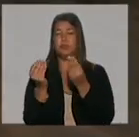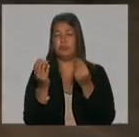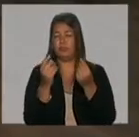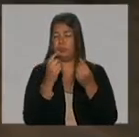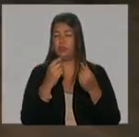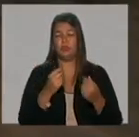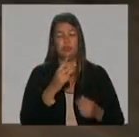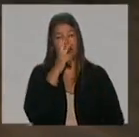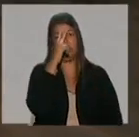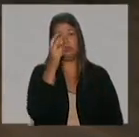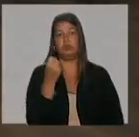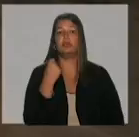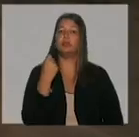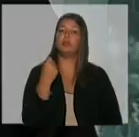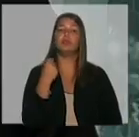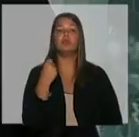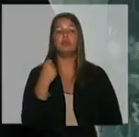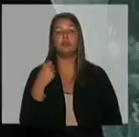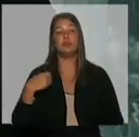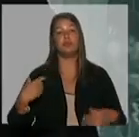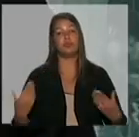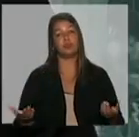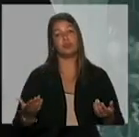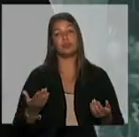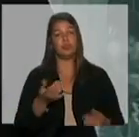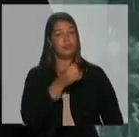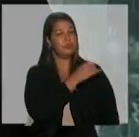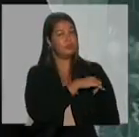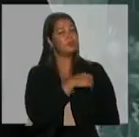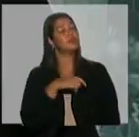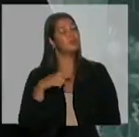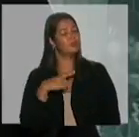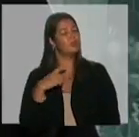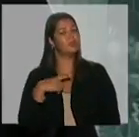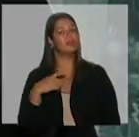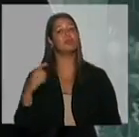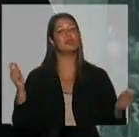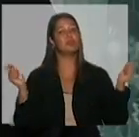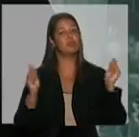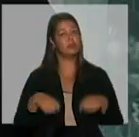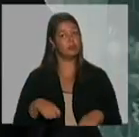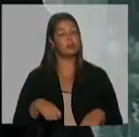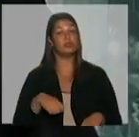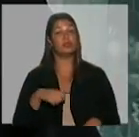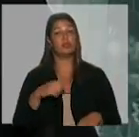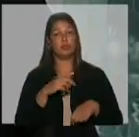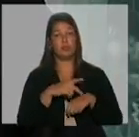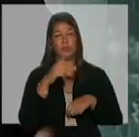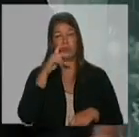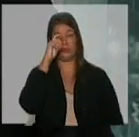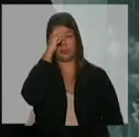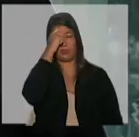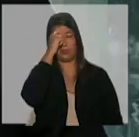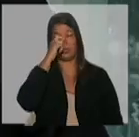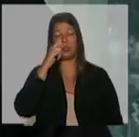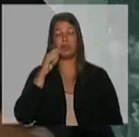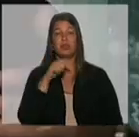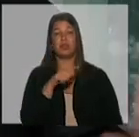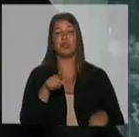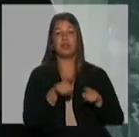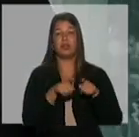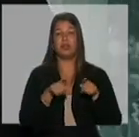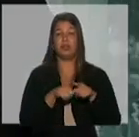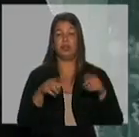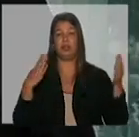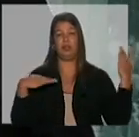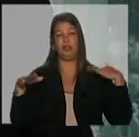exatamente. Então, é claro, né, o Rio de Janeiro, que tem uma vocação para o petróleo, e obviamente, por conta do petróleo, tem uma vocação